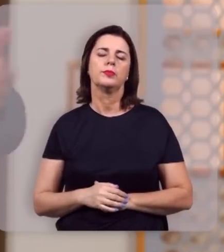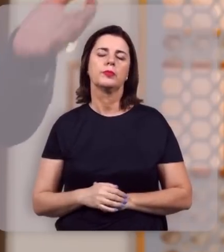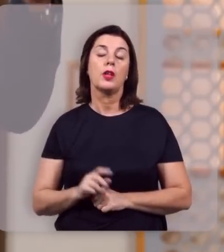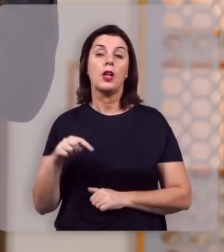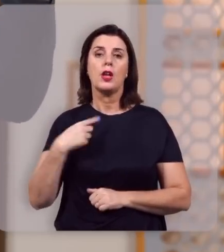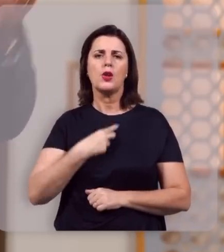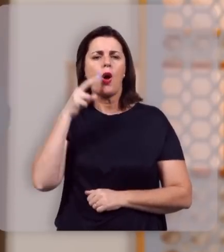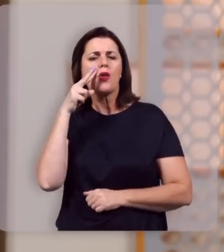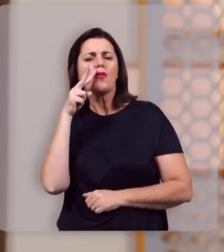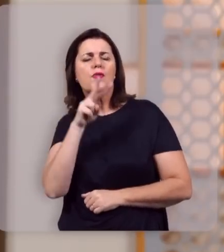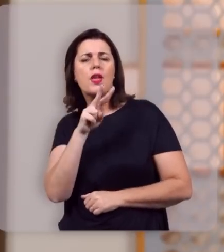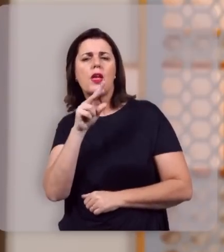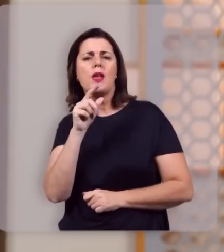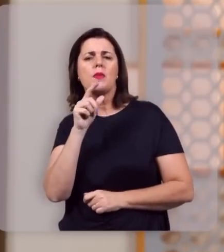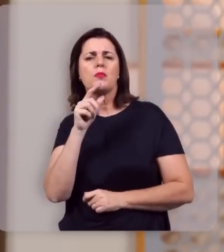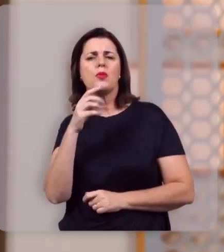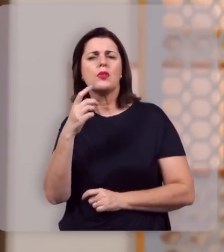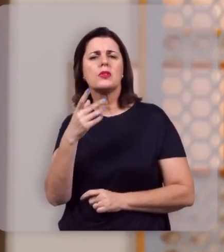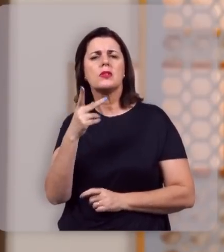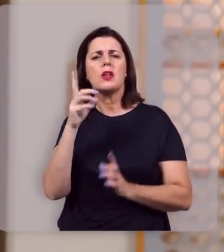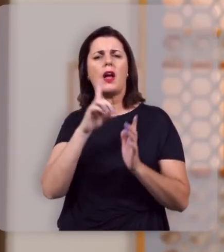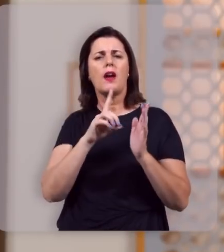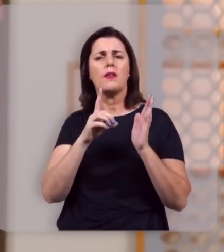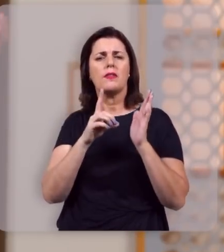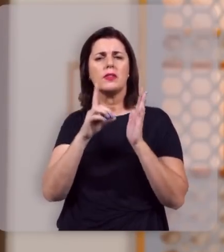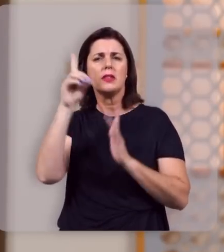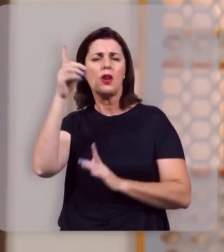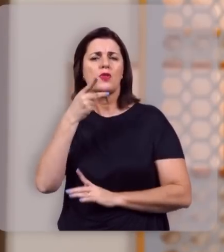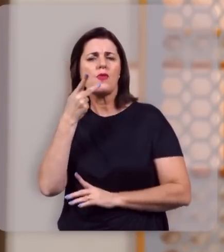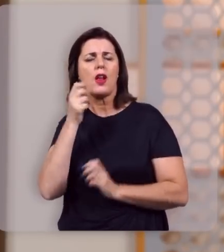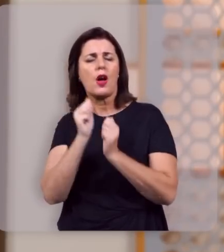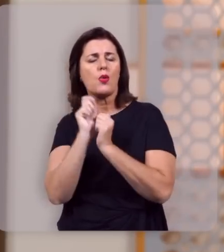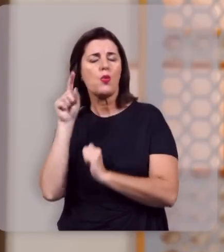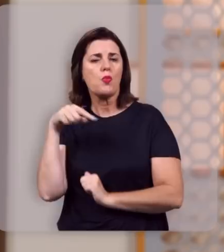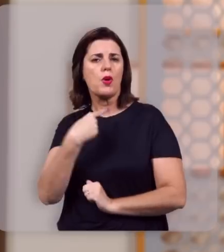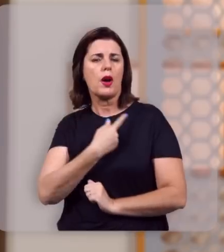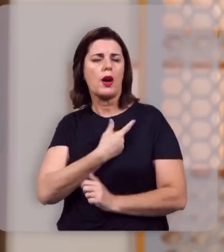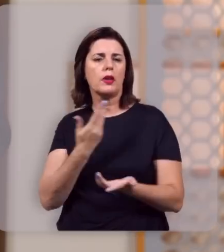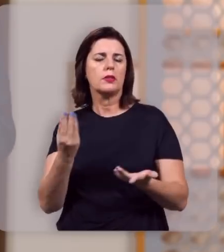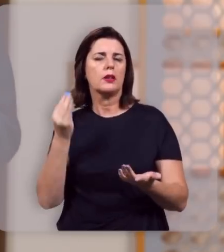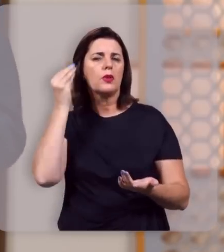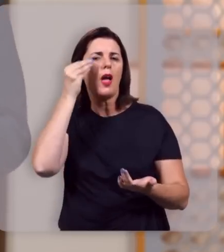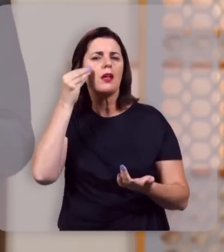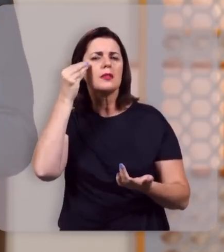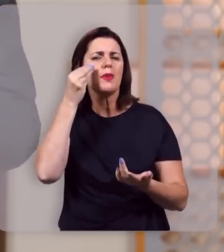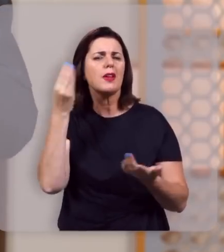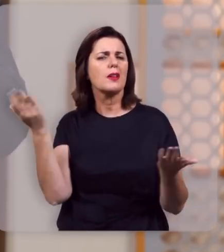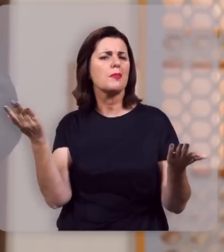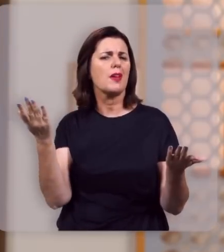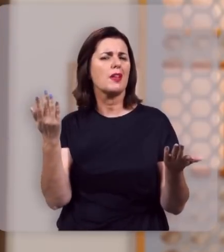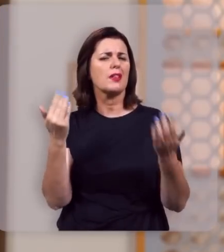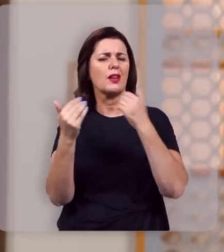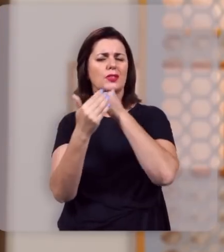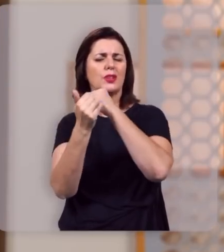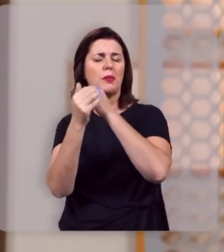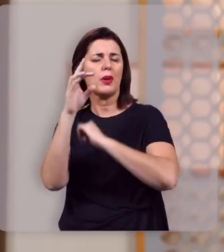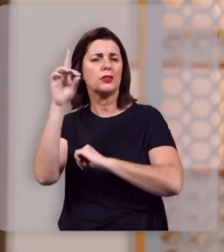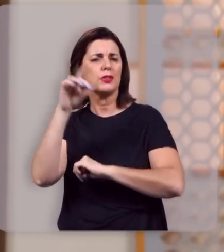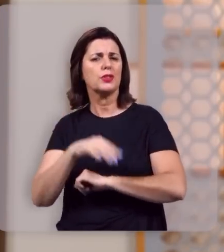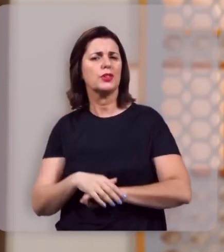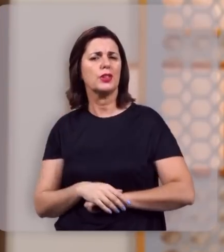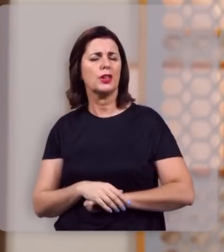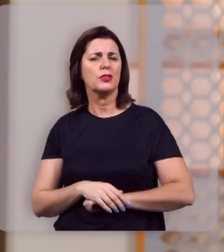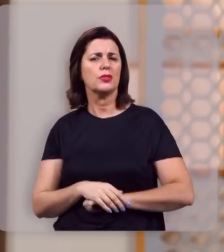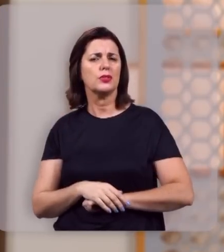e nós ouvimos a voz do Evangelho. Ah, quantas experiências magníficas desse chamado de Deus.